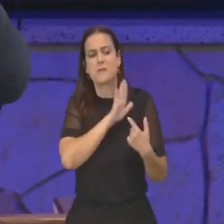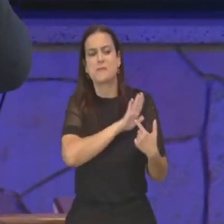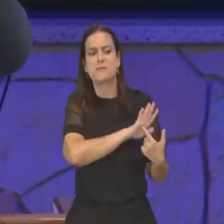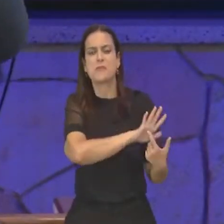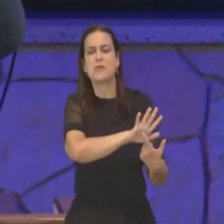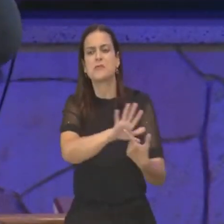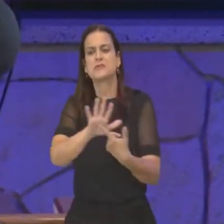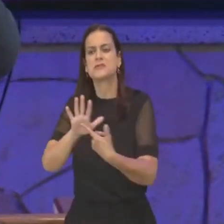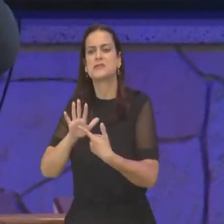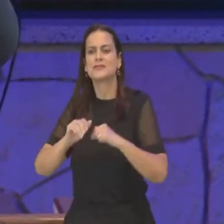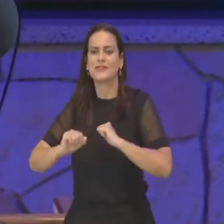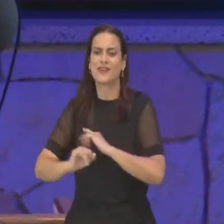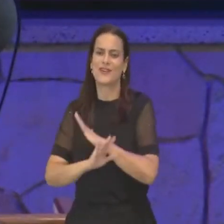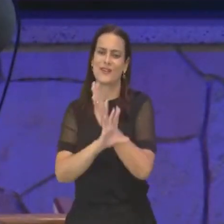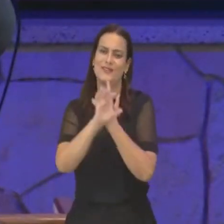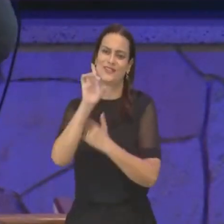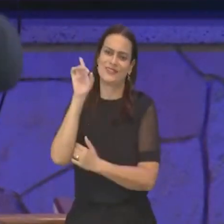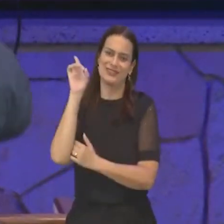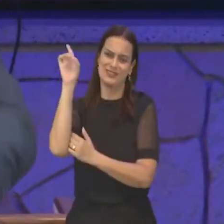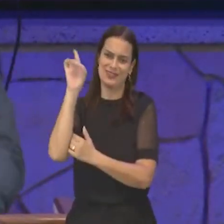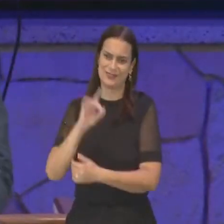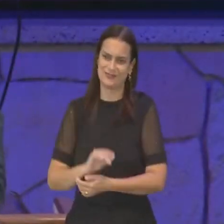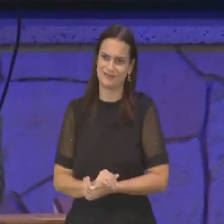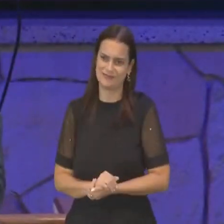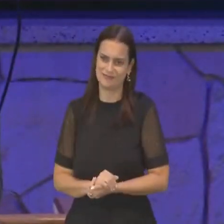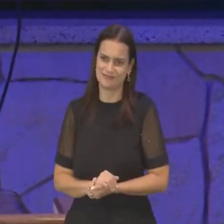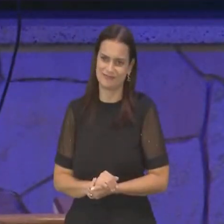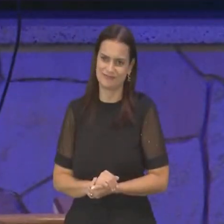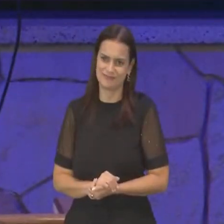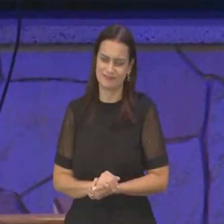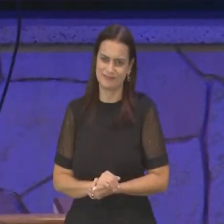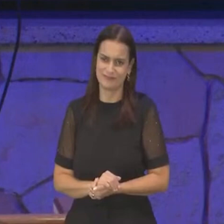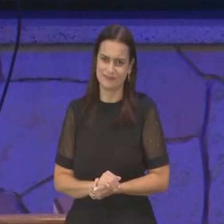manifestando a glória de Deus.